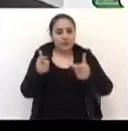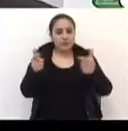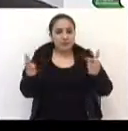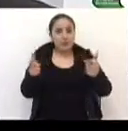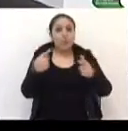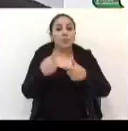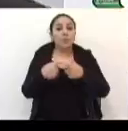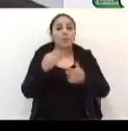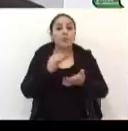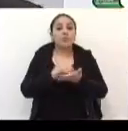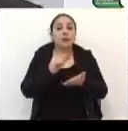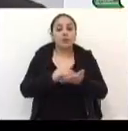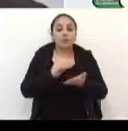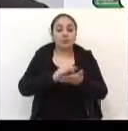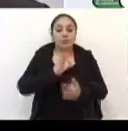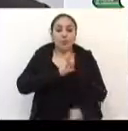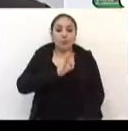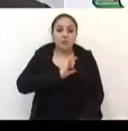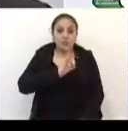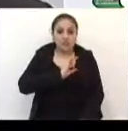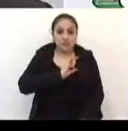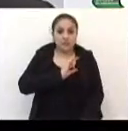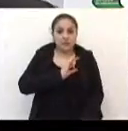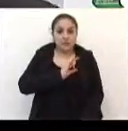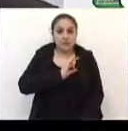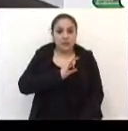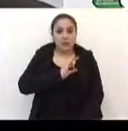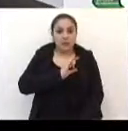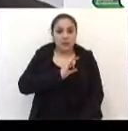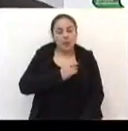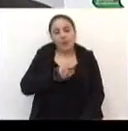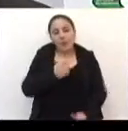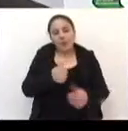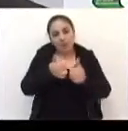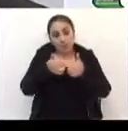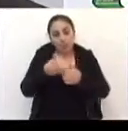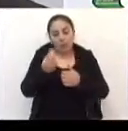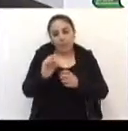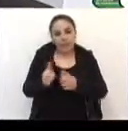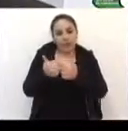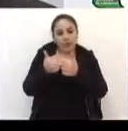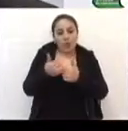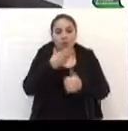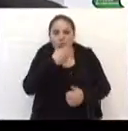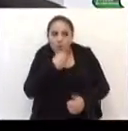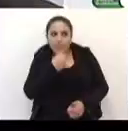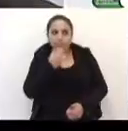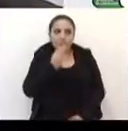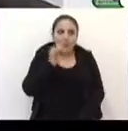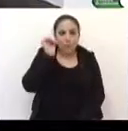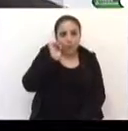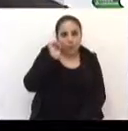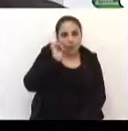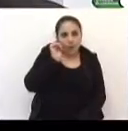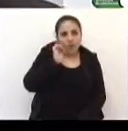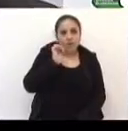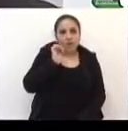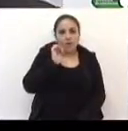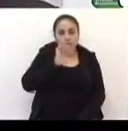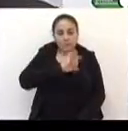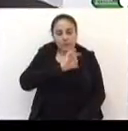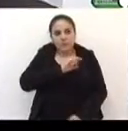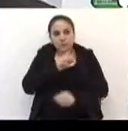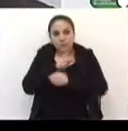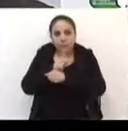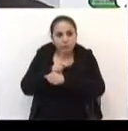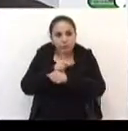em virtude da falta de homens ou mulheres para monitorar, porque atrás da câmera precisa ter um soldado da Brigada